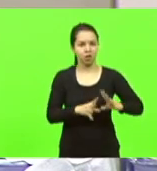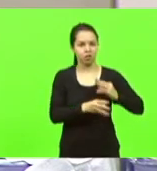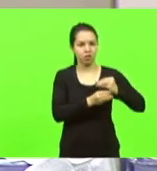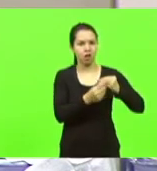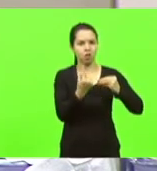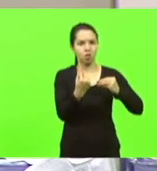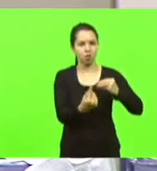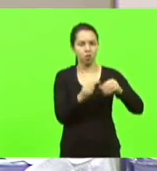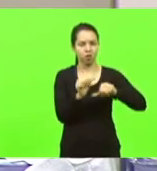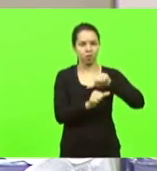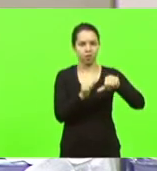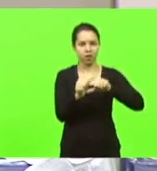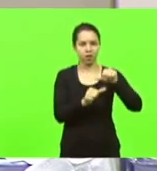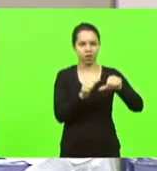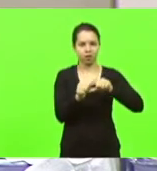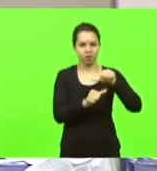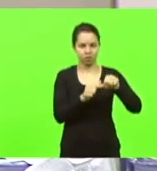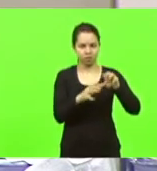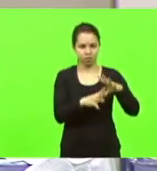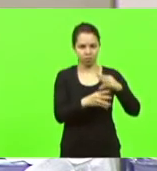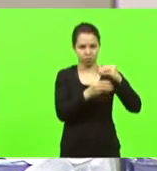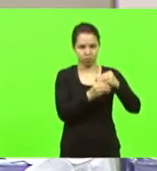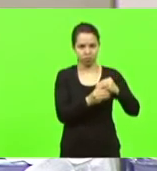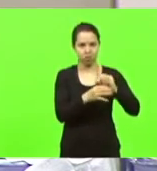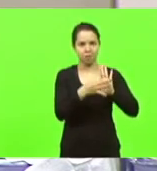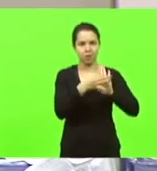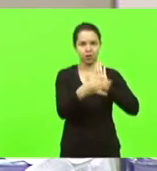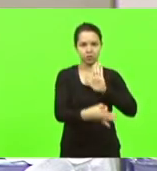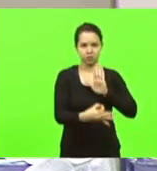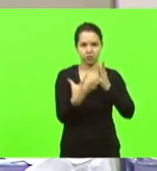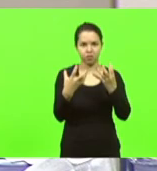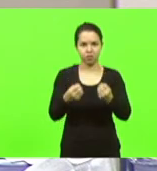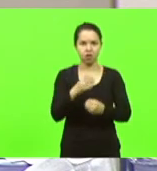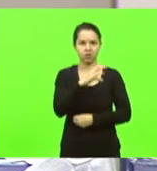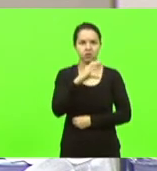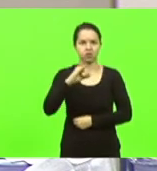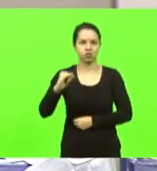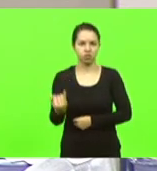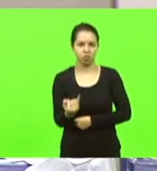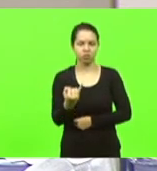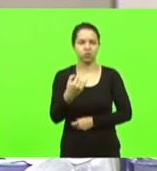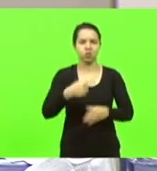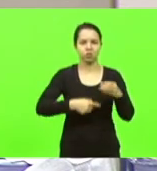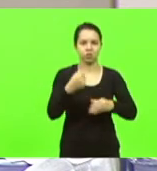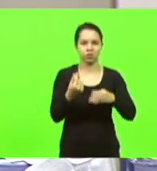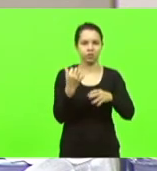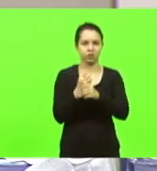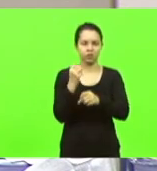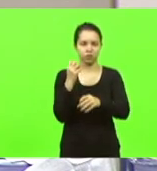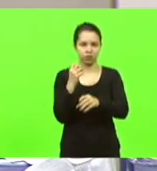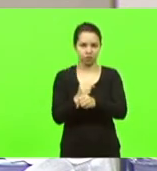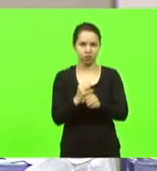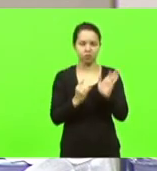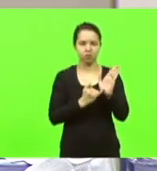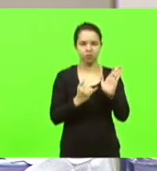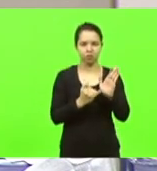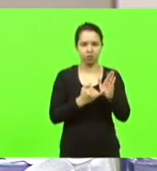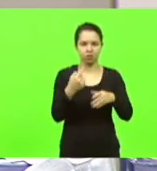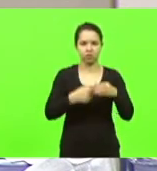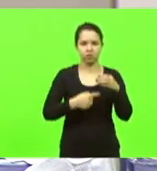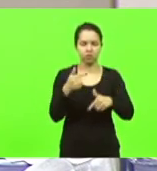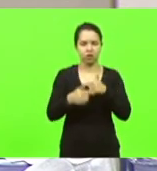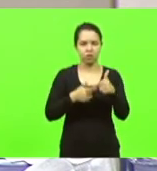emenda modificativa e pareceres favoráveis das comissões de constituição e justiça comissão de Finanças e tributação comissão de trabalho administração